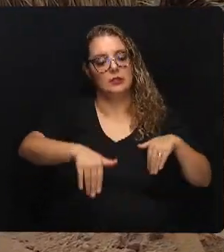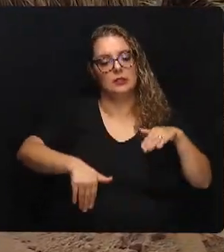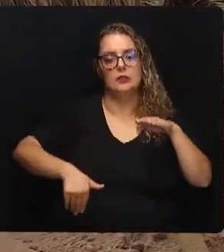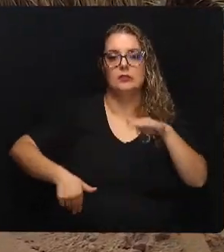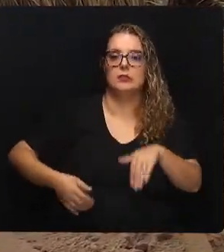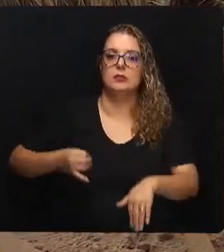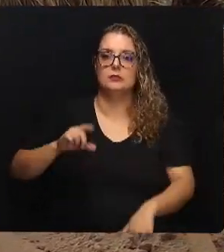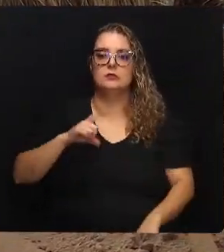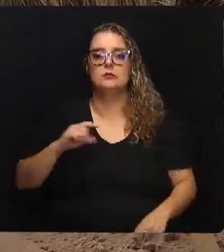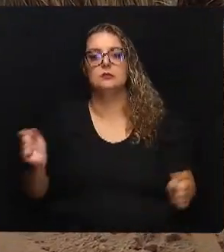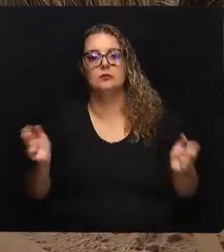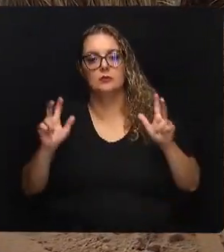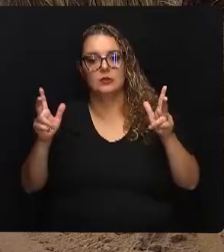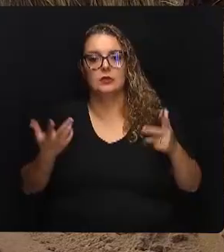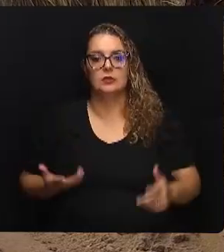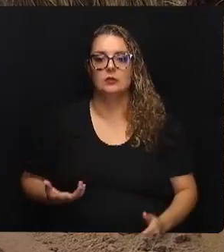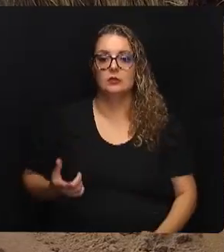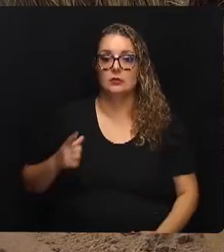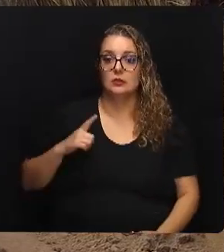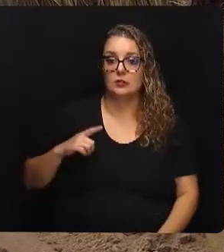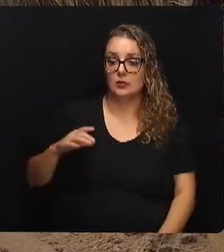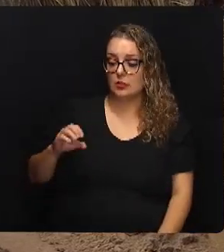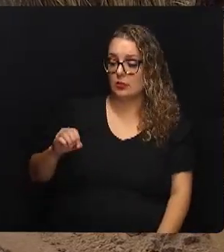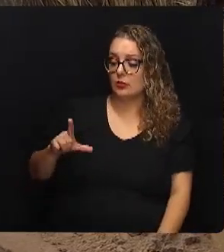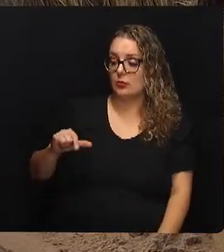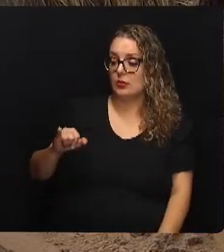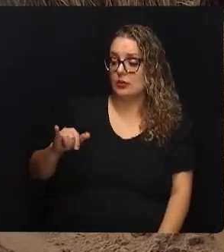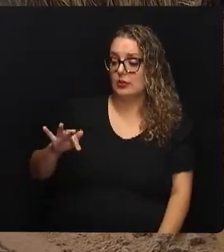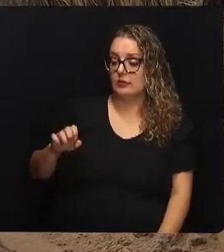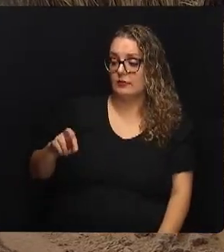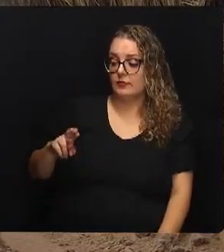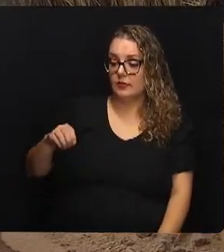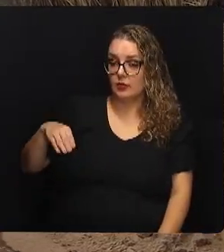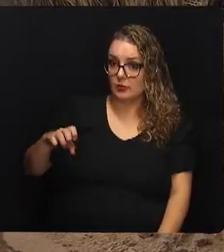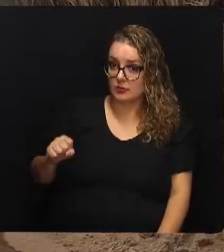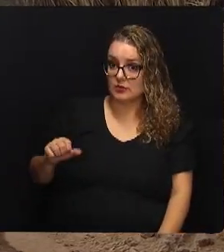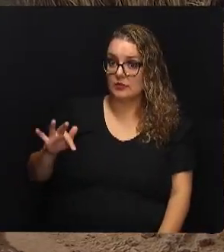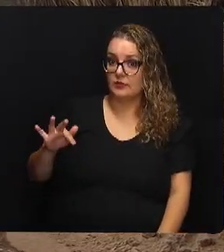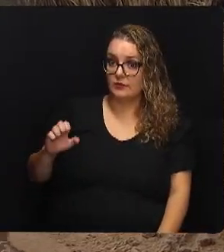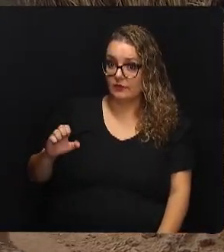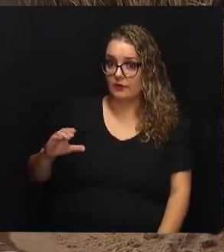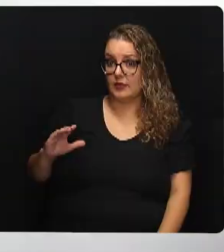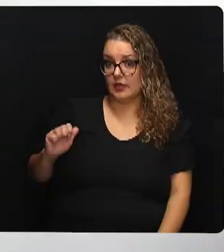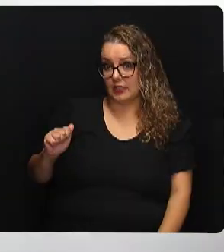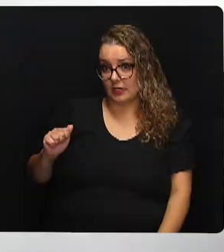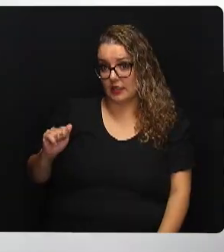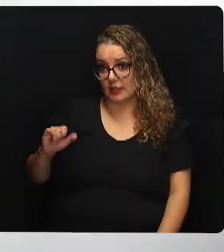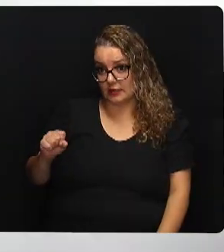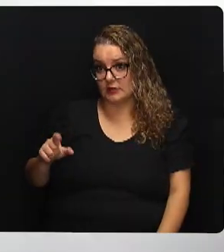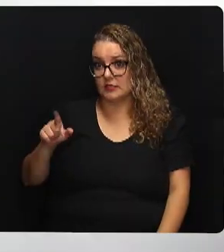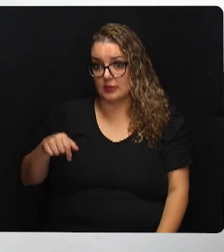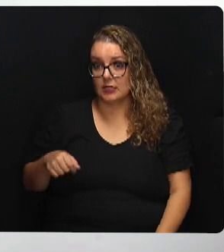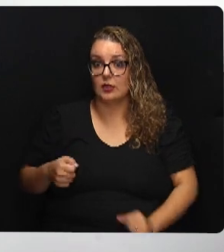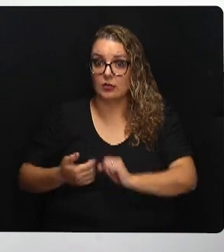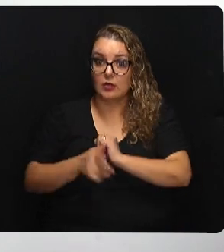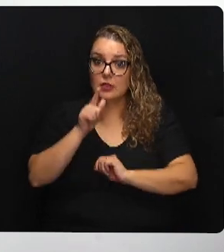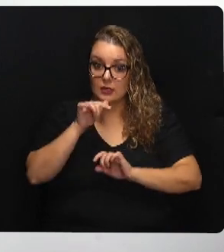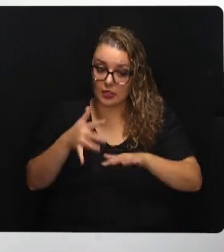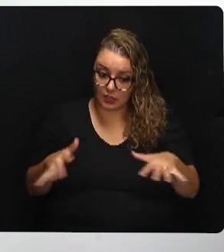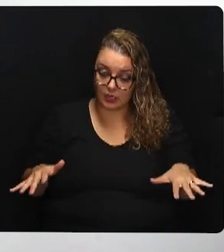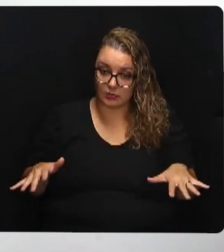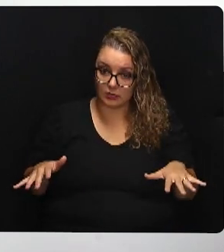banho, se existe algum alerta sobre presença de coliformes fecais, que é simplesmente a presença de fezes na